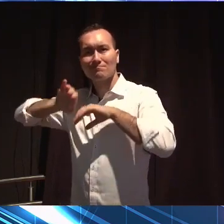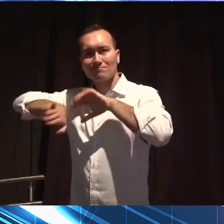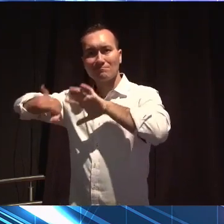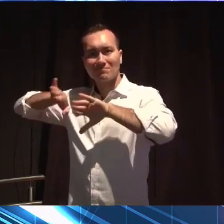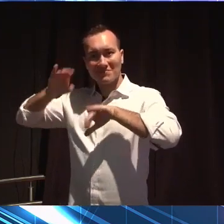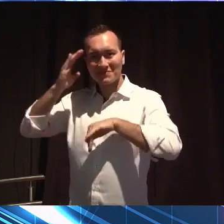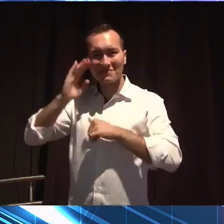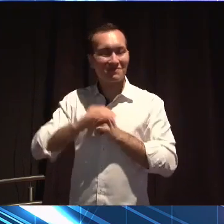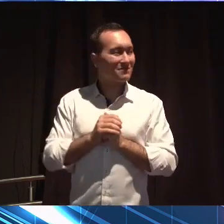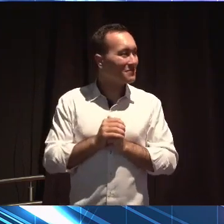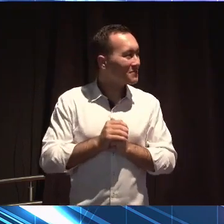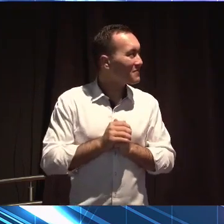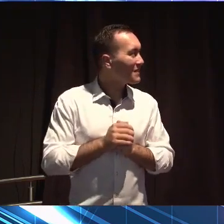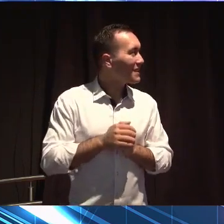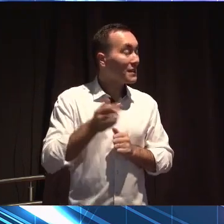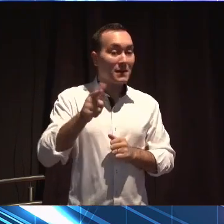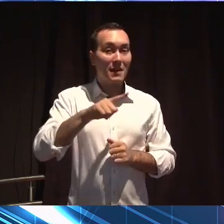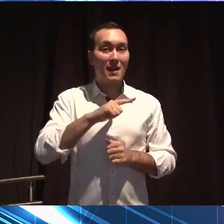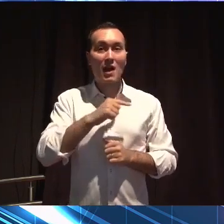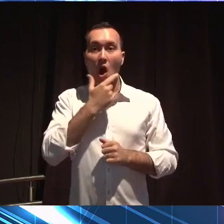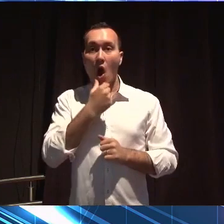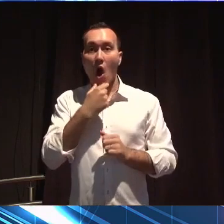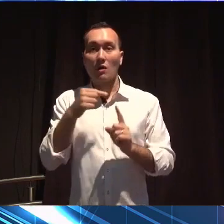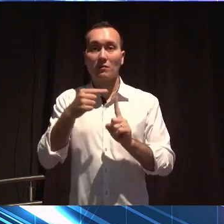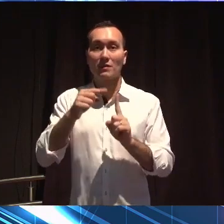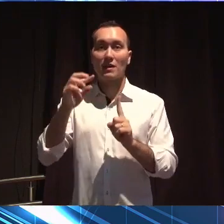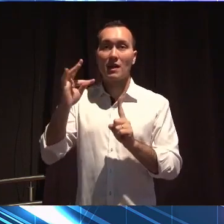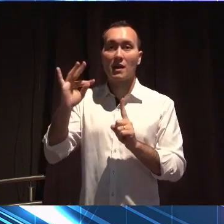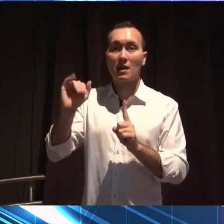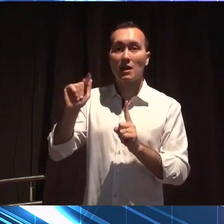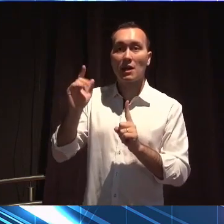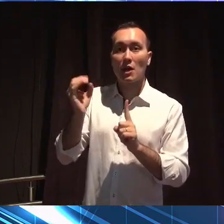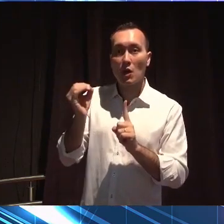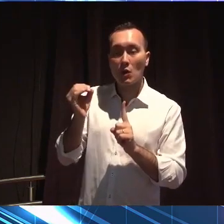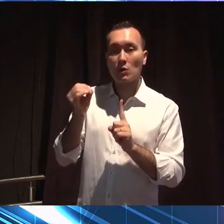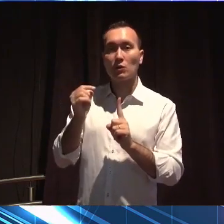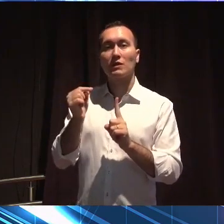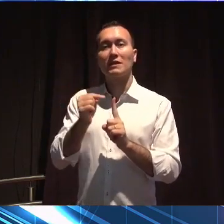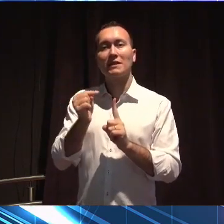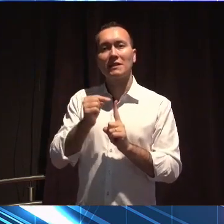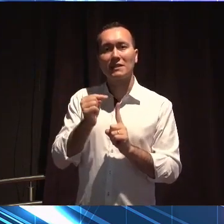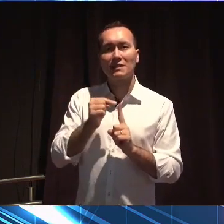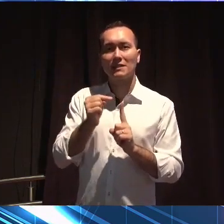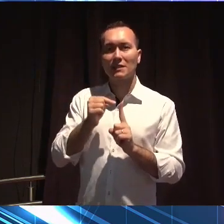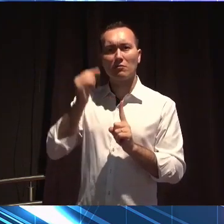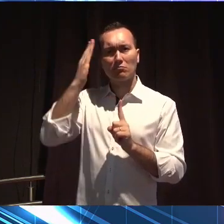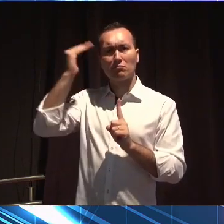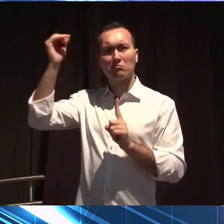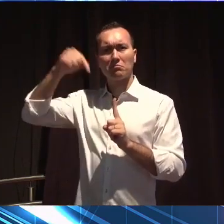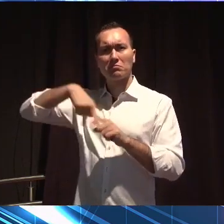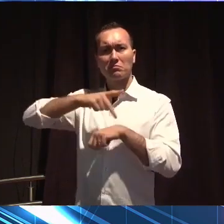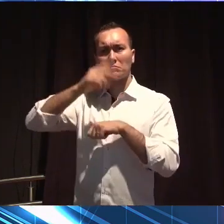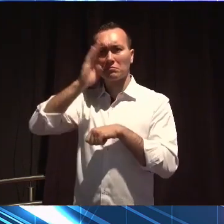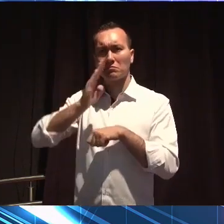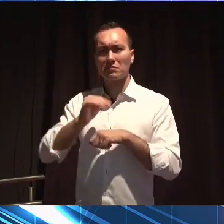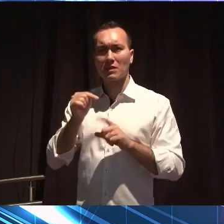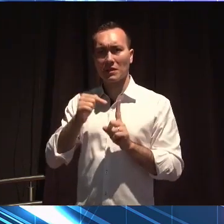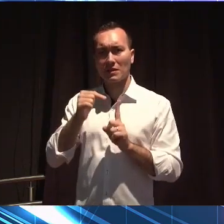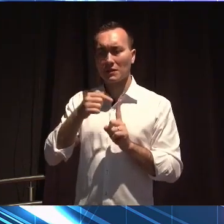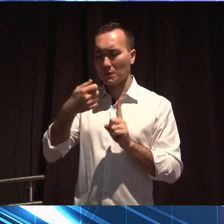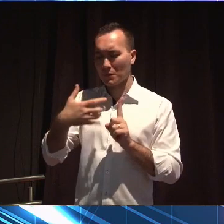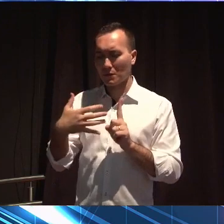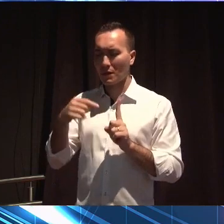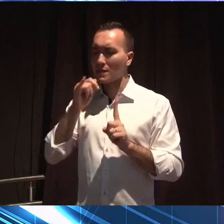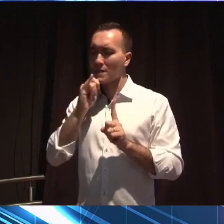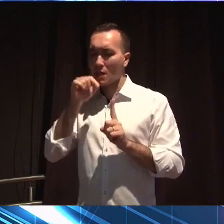favor, depois dedique algum tempo para conversar com ele. Thiago Tartari sabe que a história do online e do offline, hoje se fala, você precisa ter um